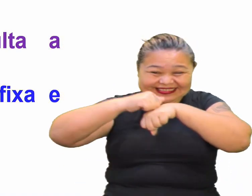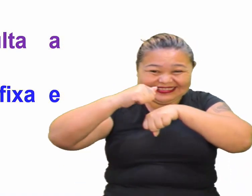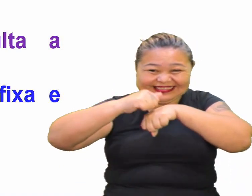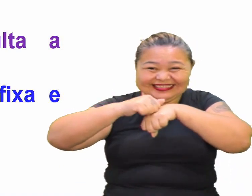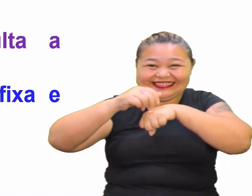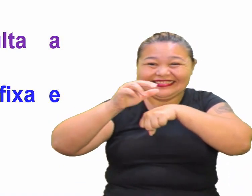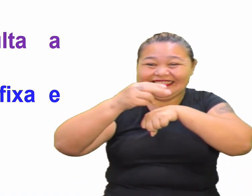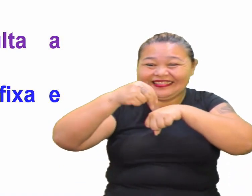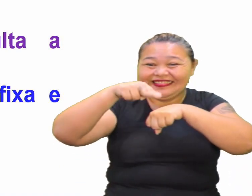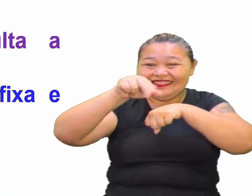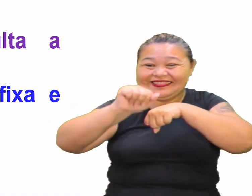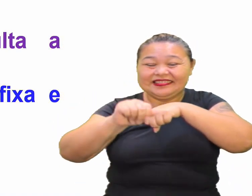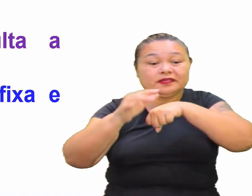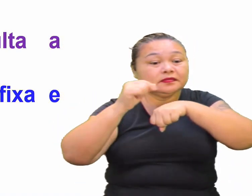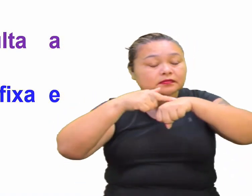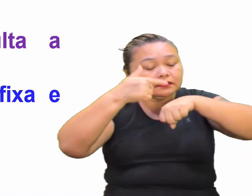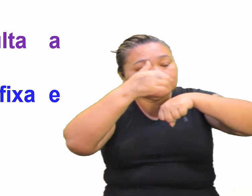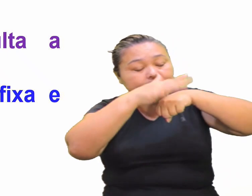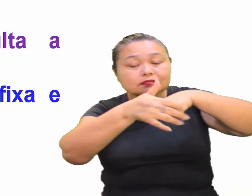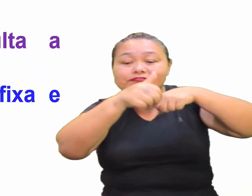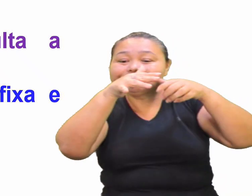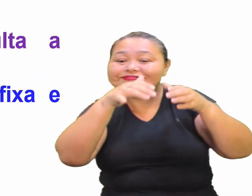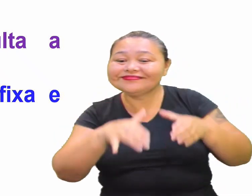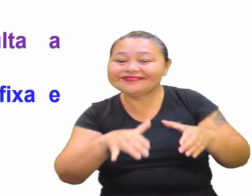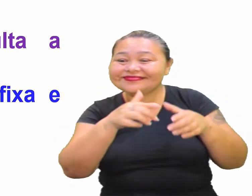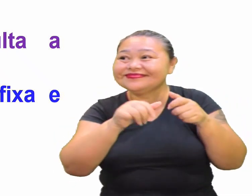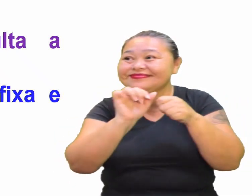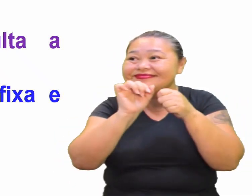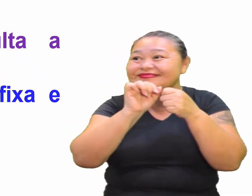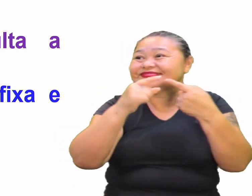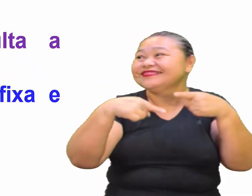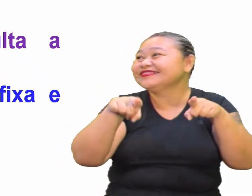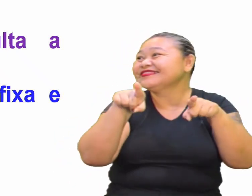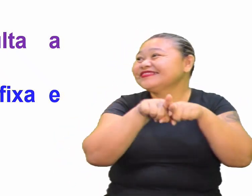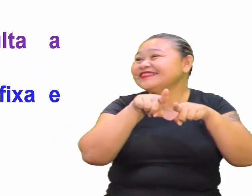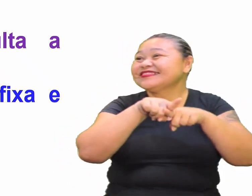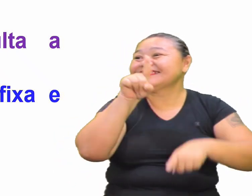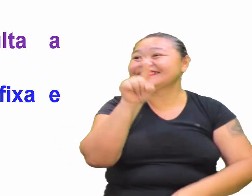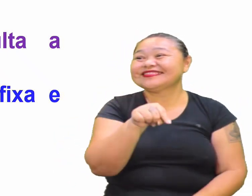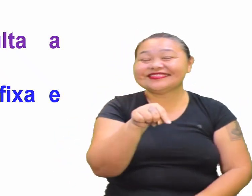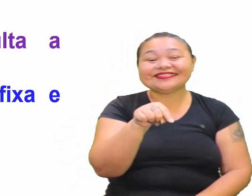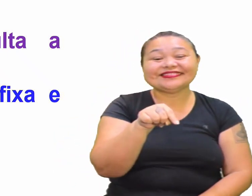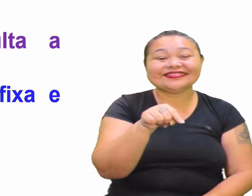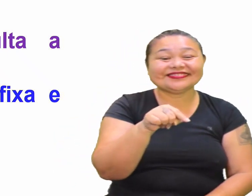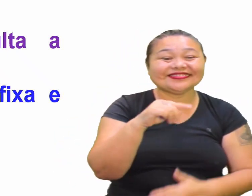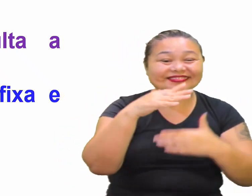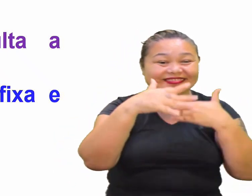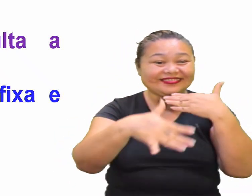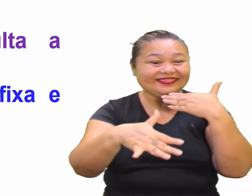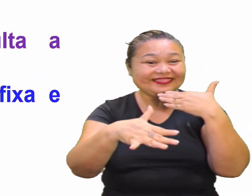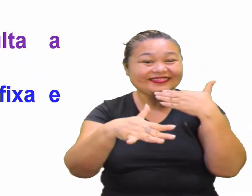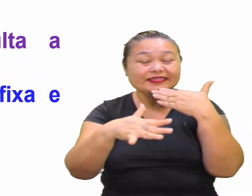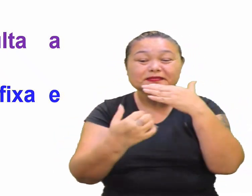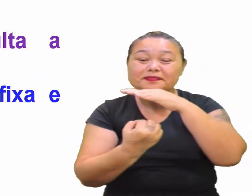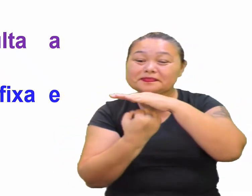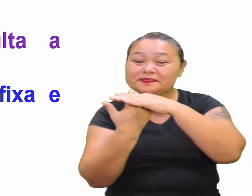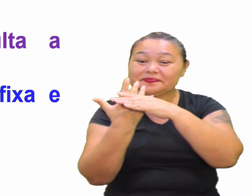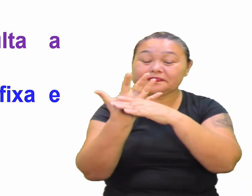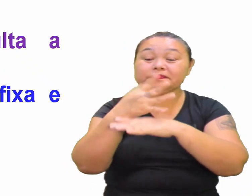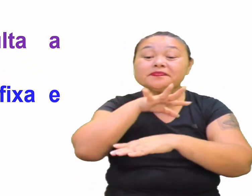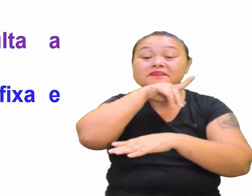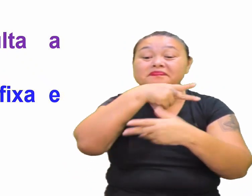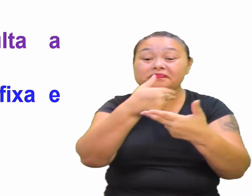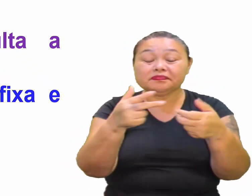nua, né? Aquela larva vulcânica que resfriou e formou uma rocha. Então, as condições para que as plantas e